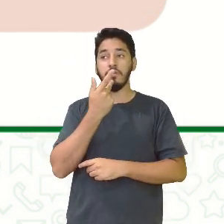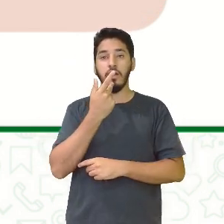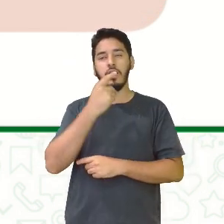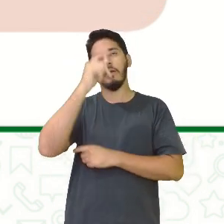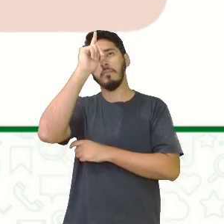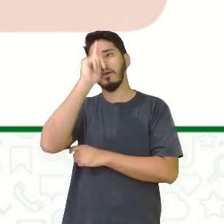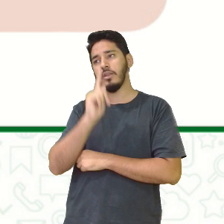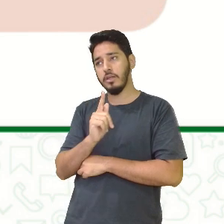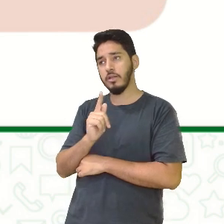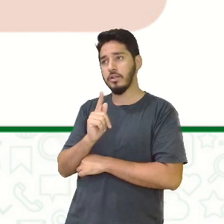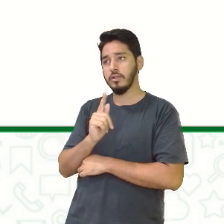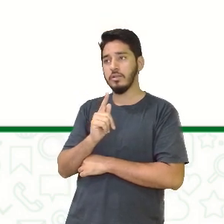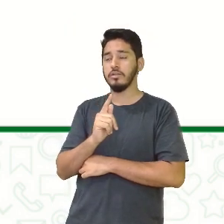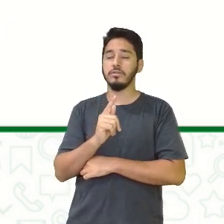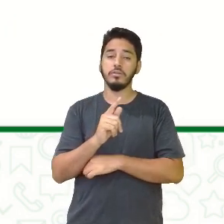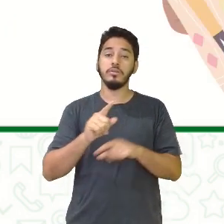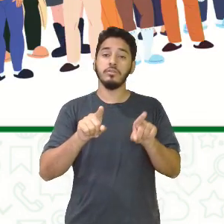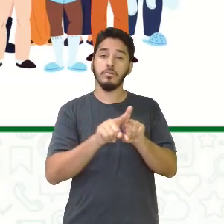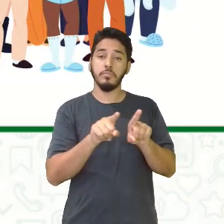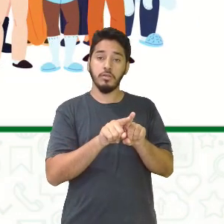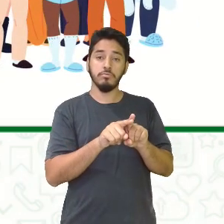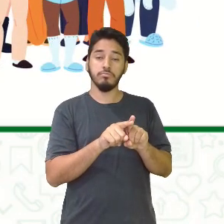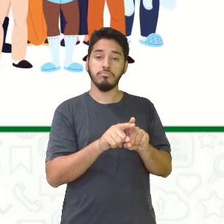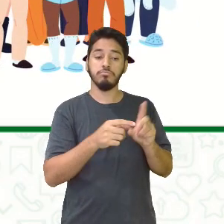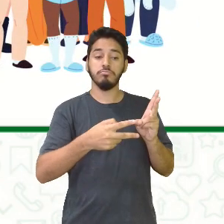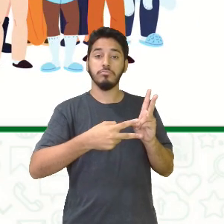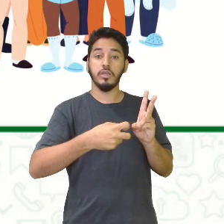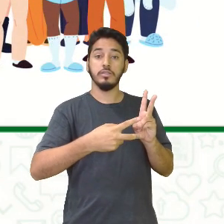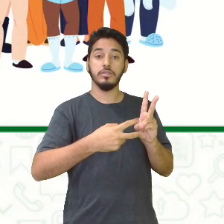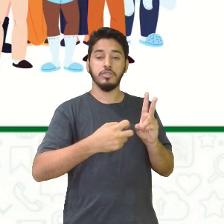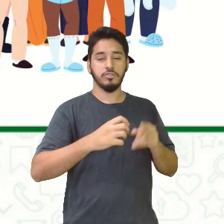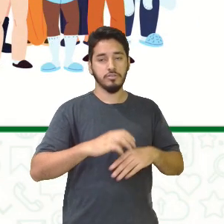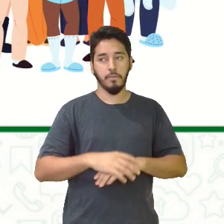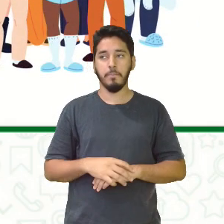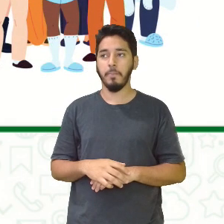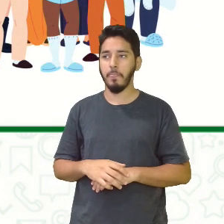também aquela outra que se declara indígena.